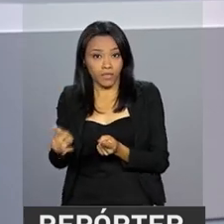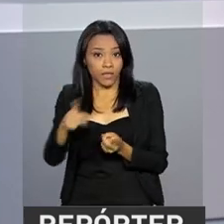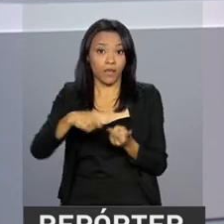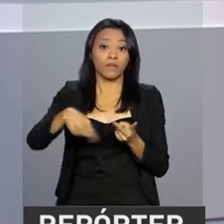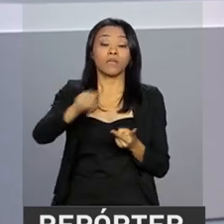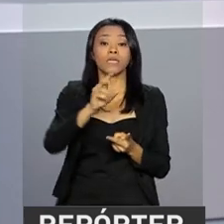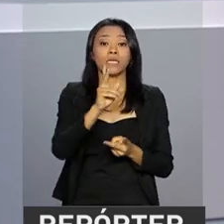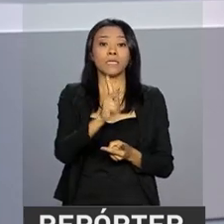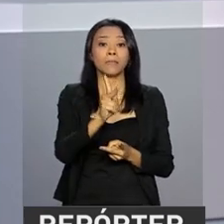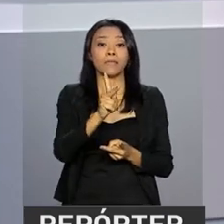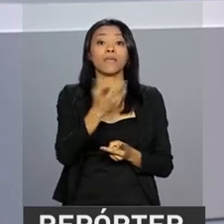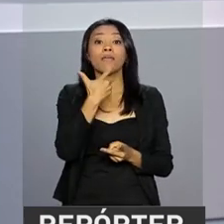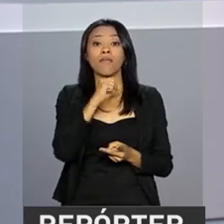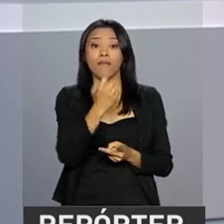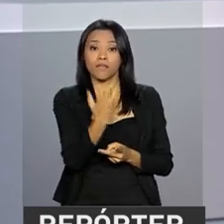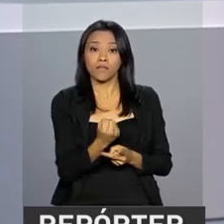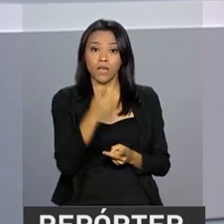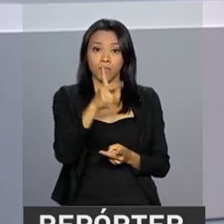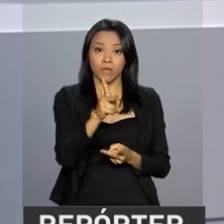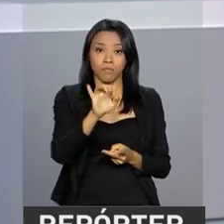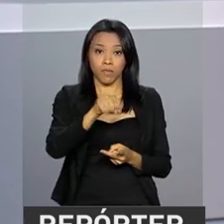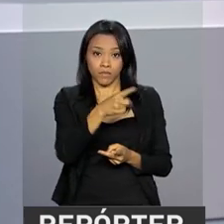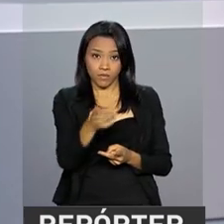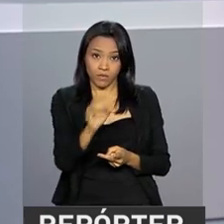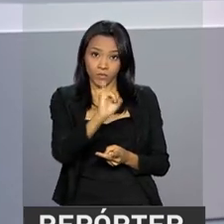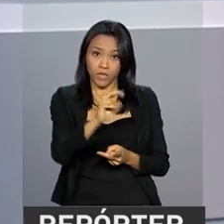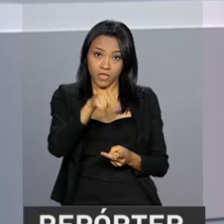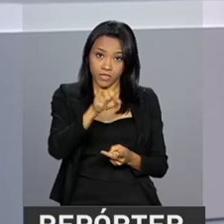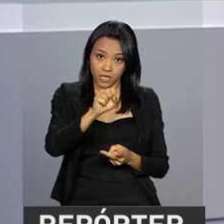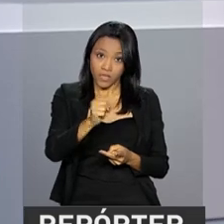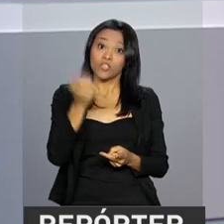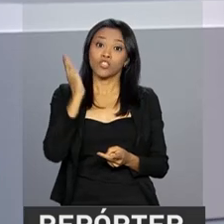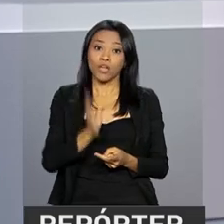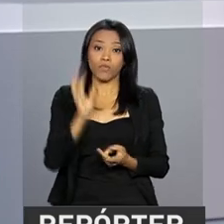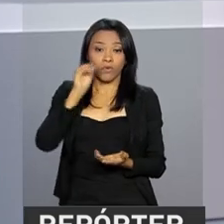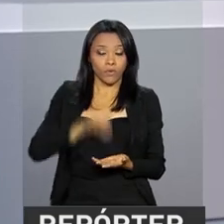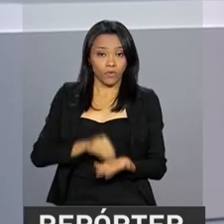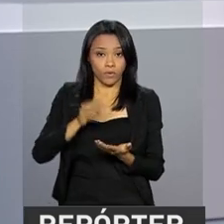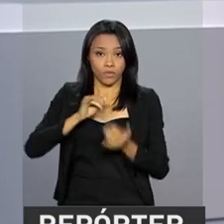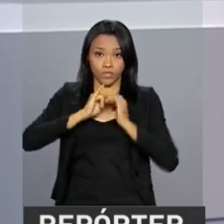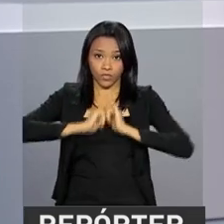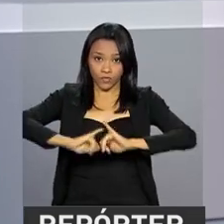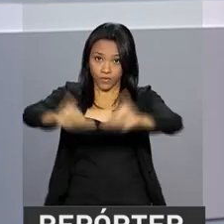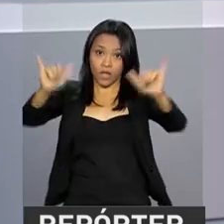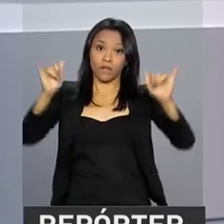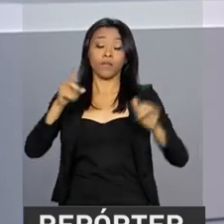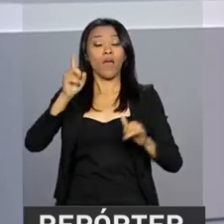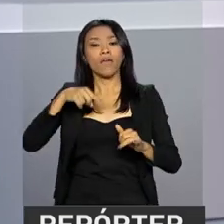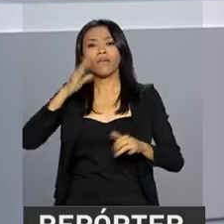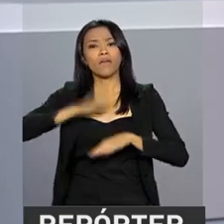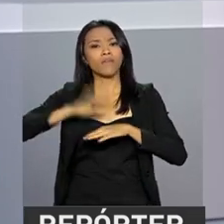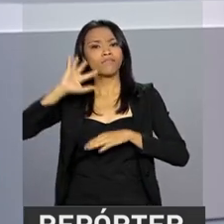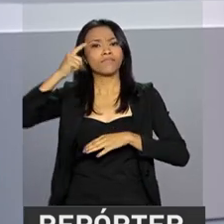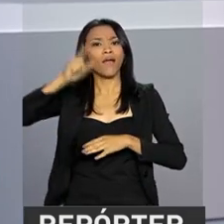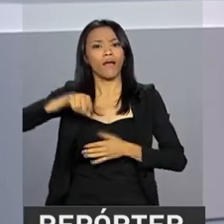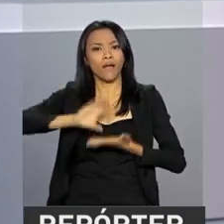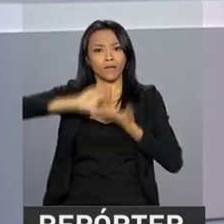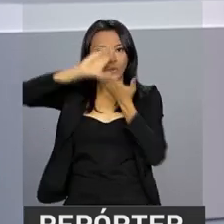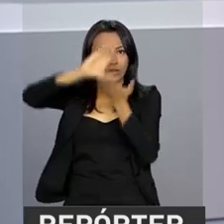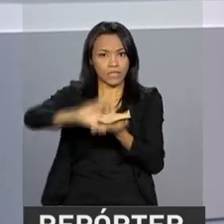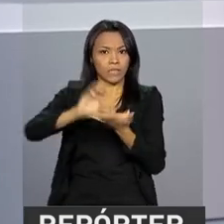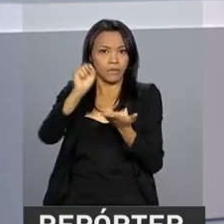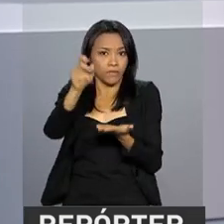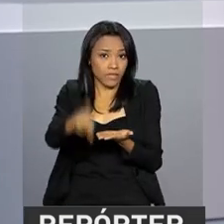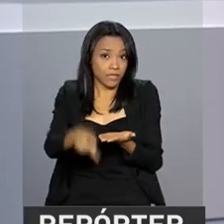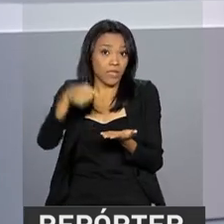inss foi publicada hoje no diário oficial da união a decisão é do conselho nacional de previdência funprev timo consignado